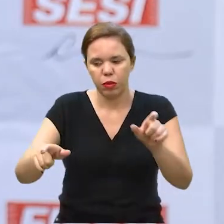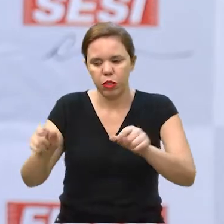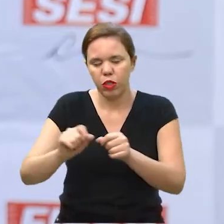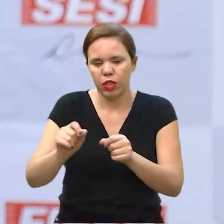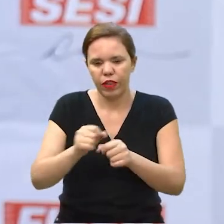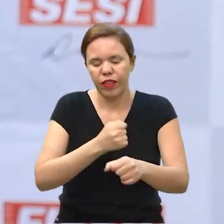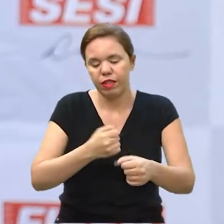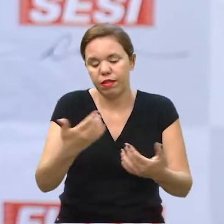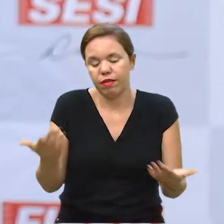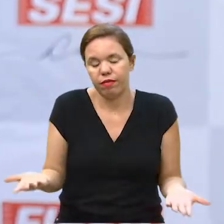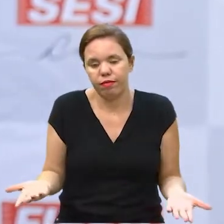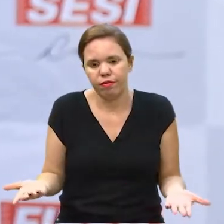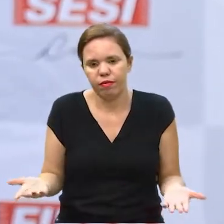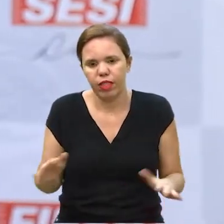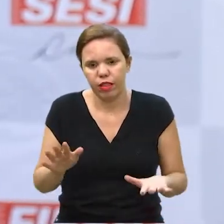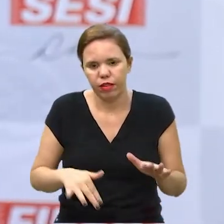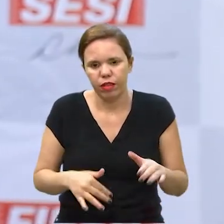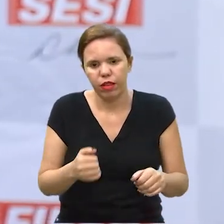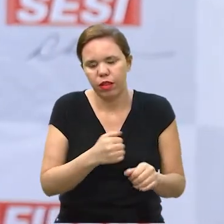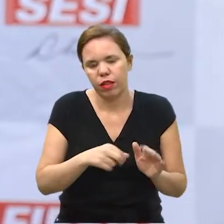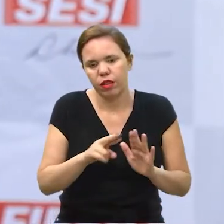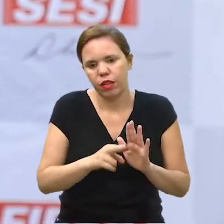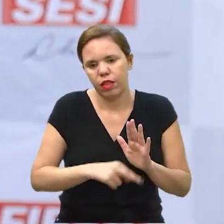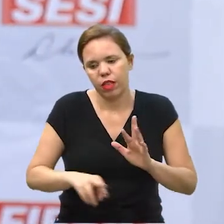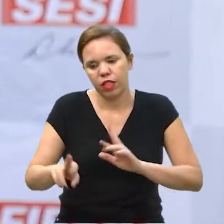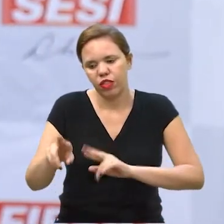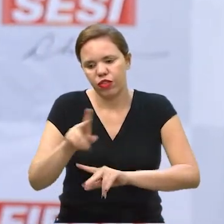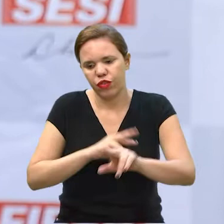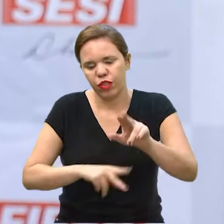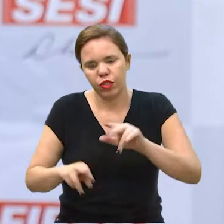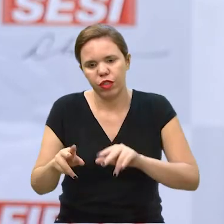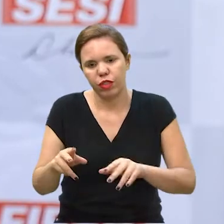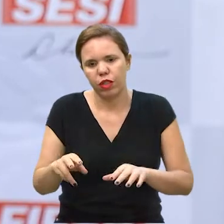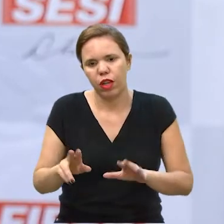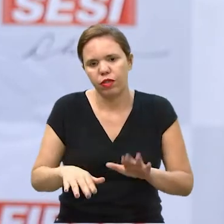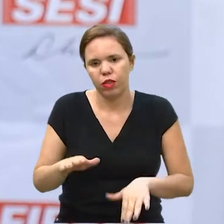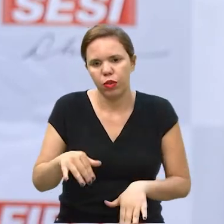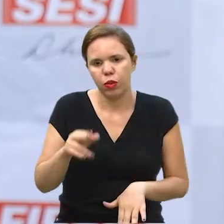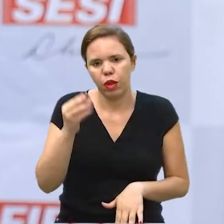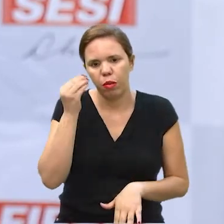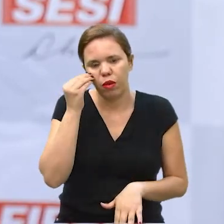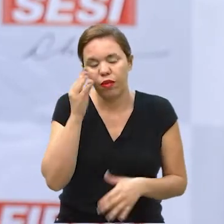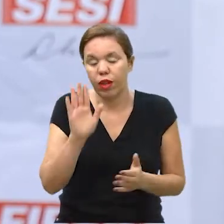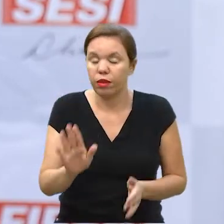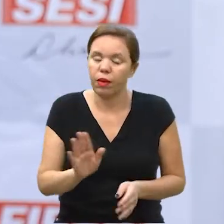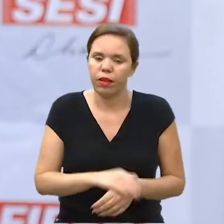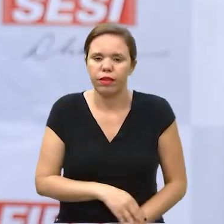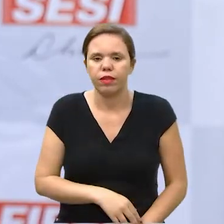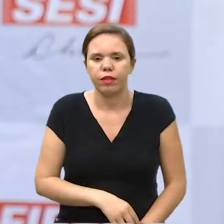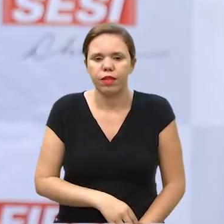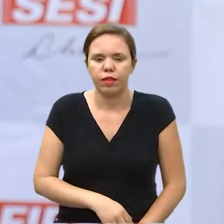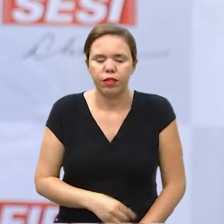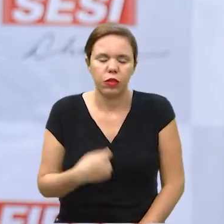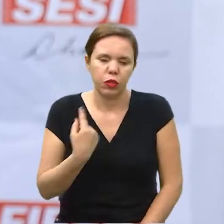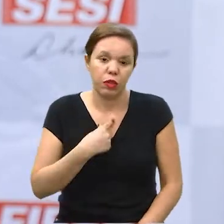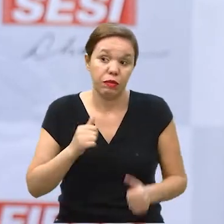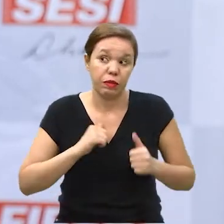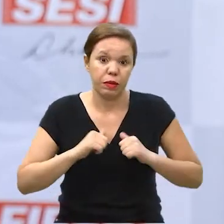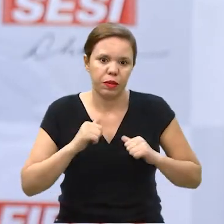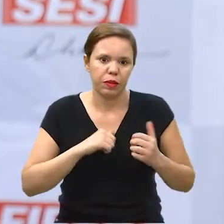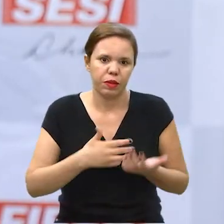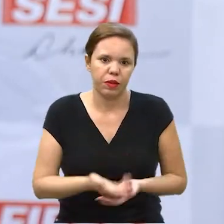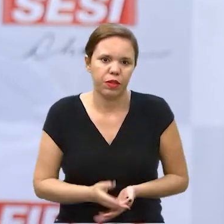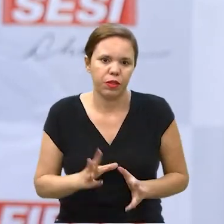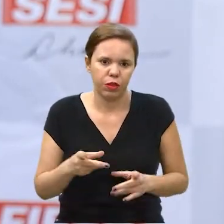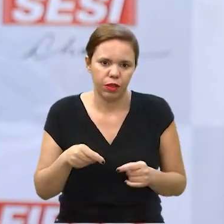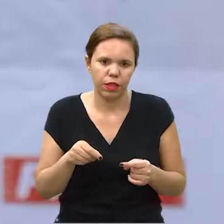candidatos. Né? As receitas são totalmente diferentes, nunca provadas, então nós ficamos ansiosos para